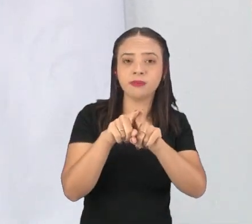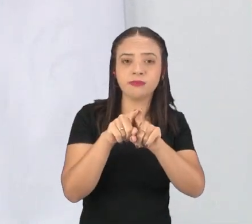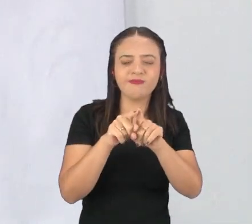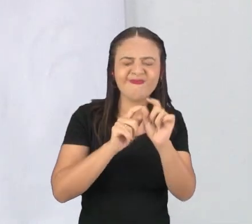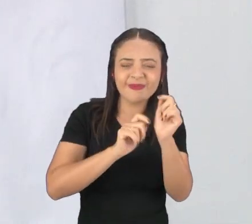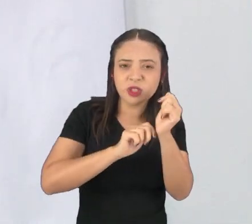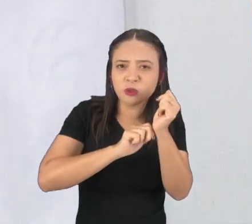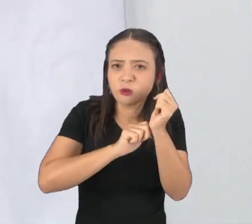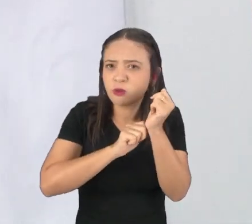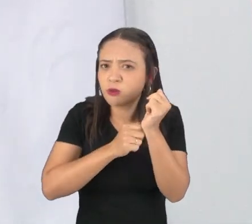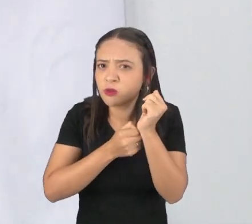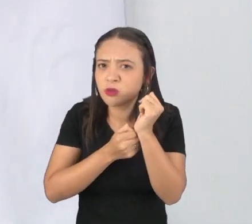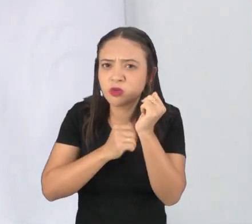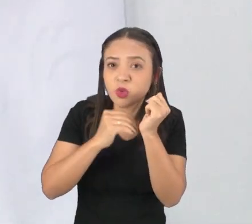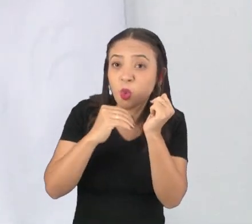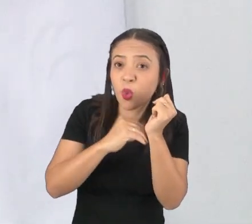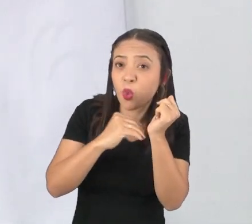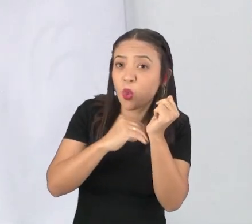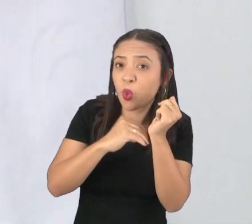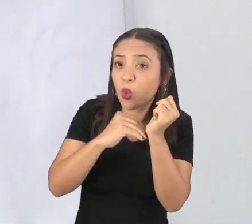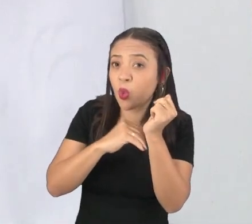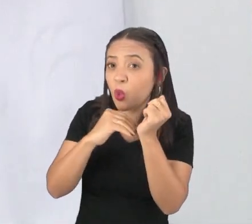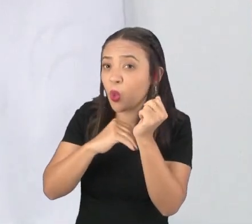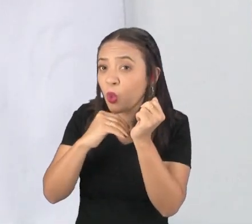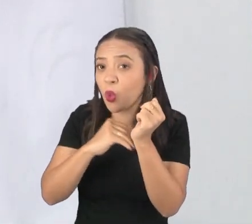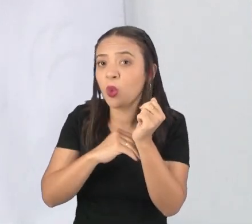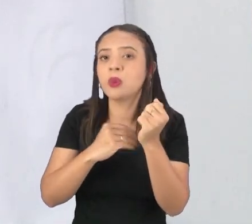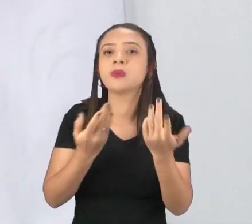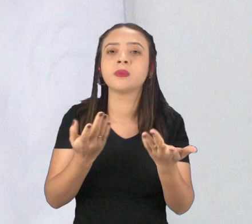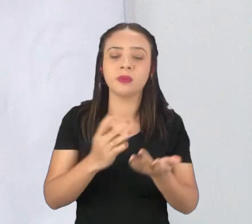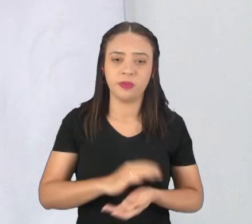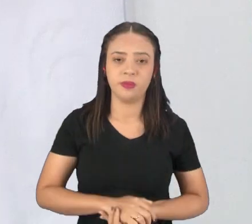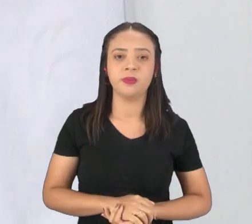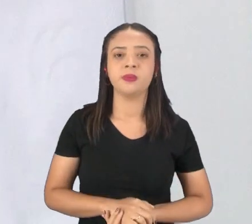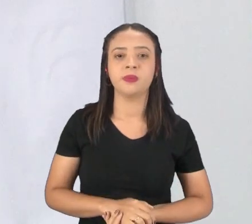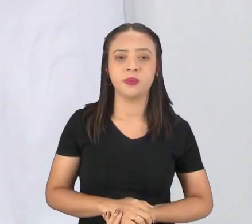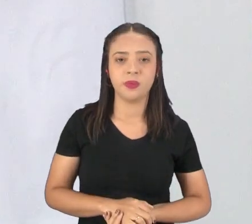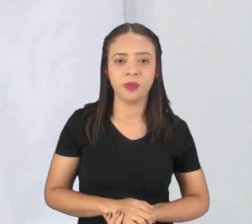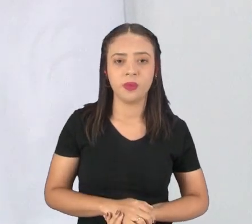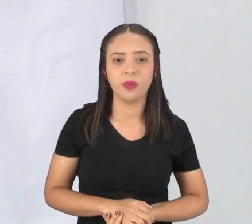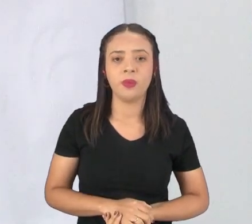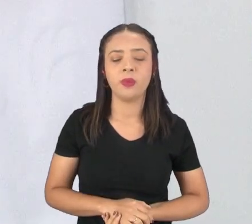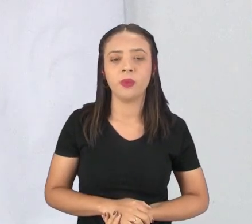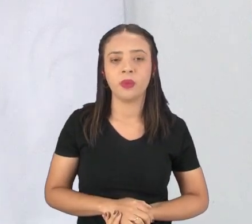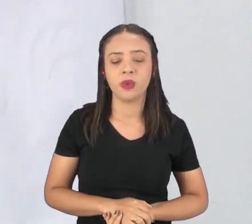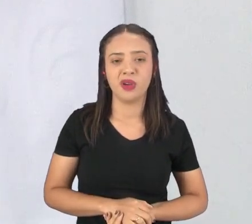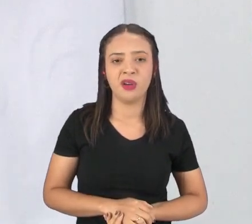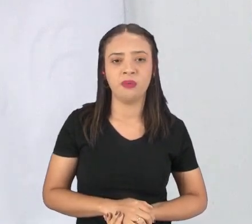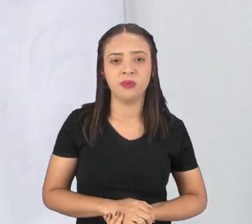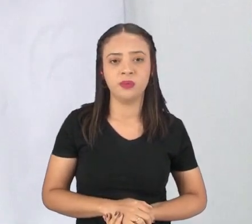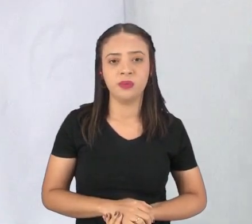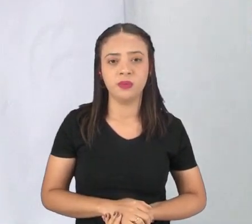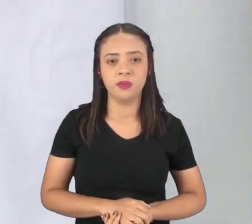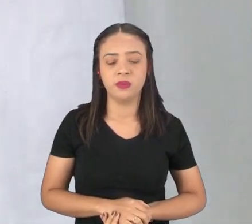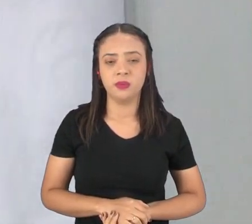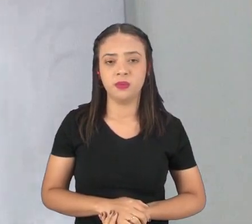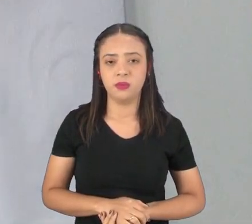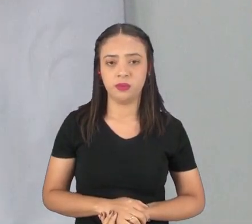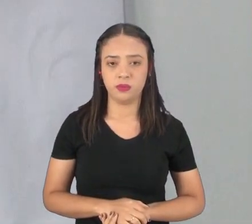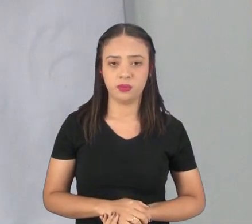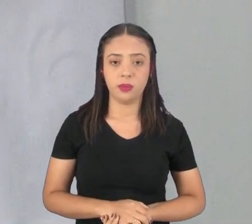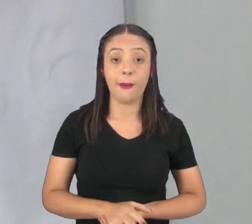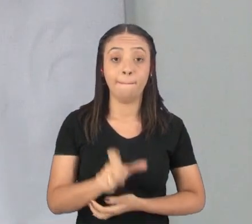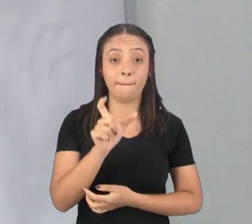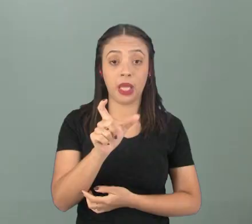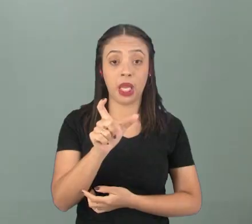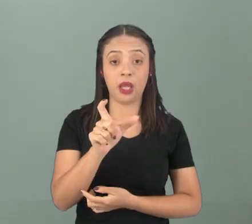e misterioso, né? É antigo e misterioso, né? Mistério aí, vem da